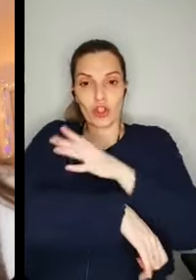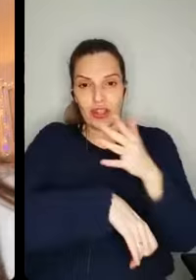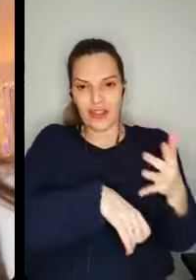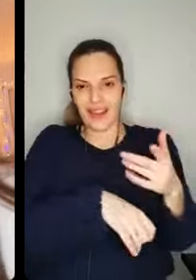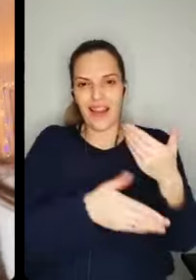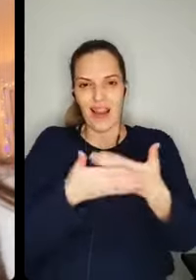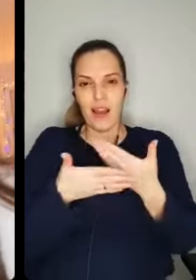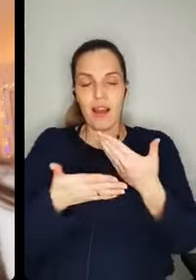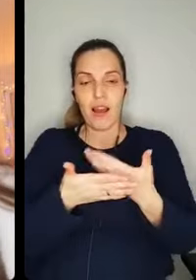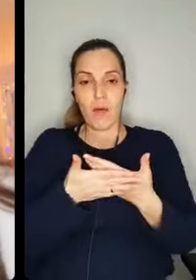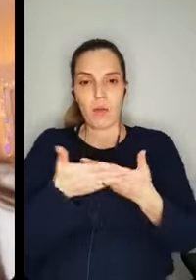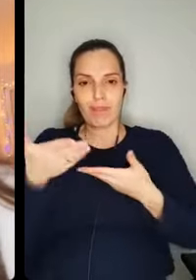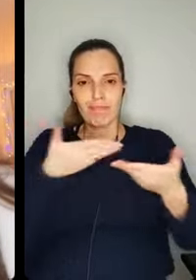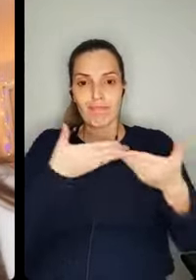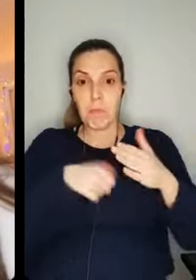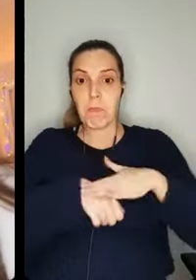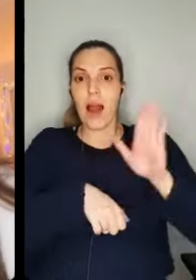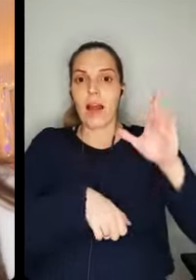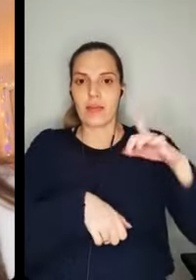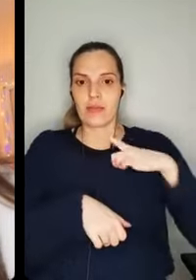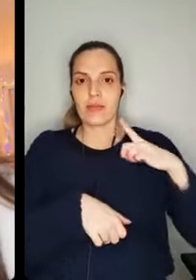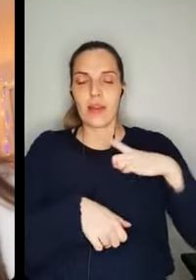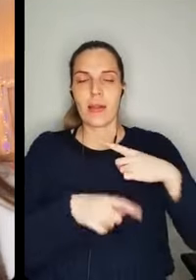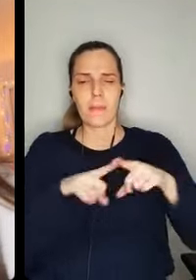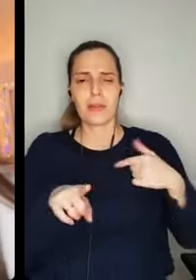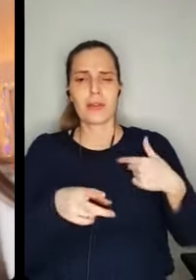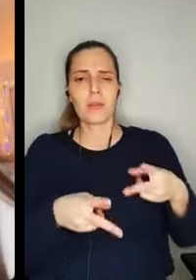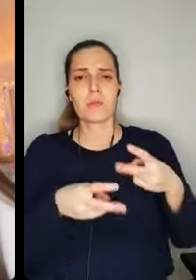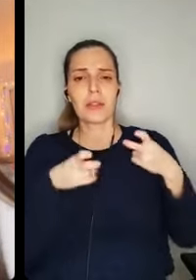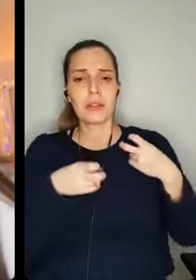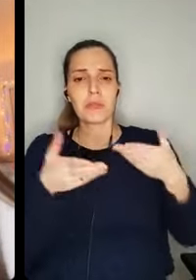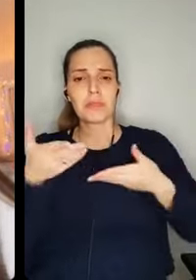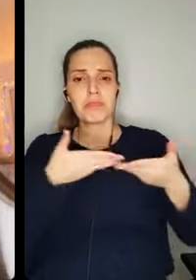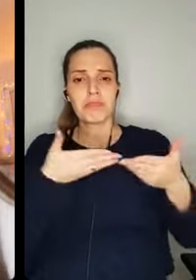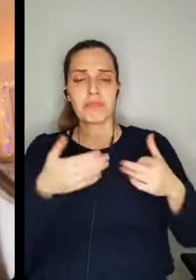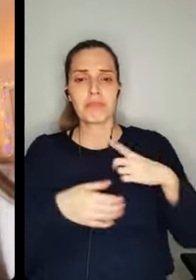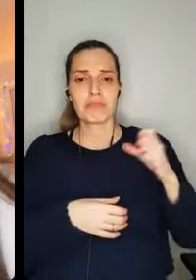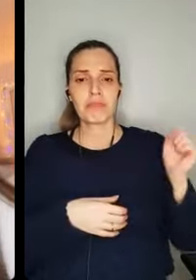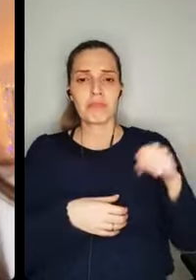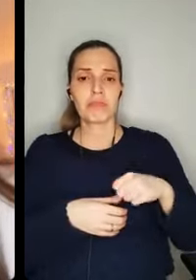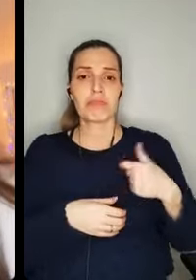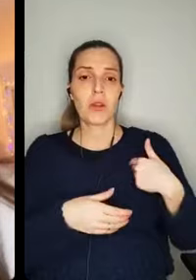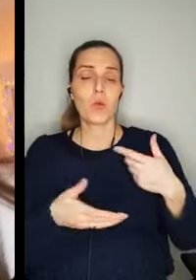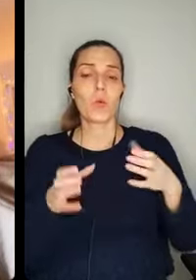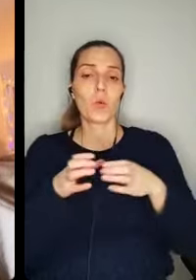assim, eu acho que tem sim interação. Eu, por exemplo, consegui fazer grupo de